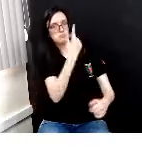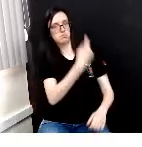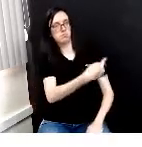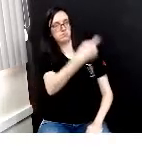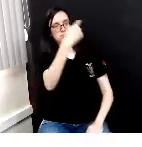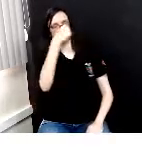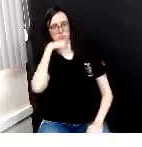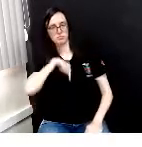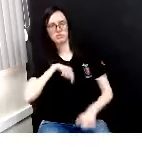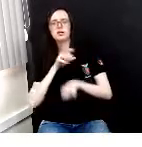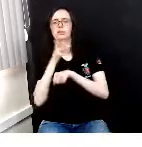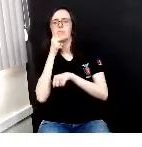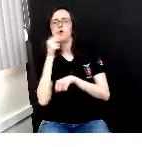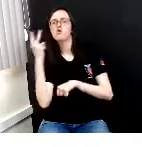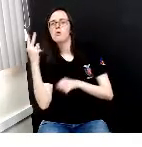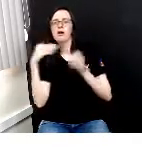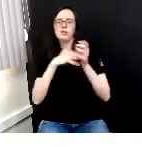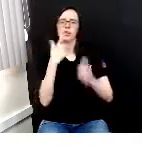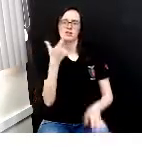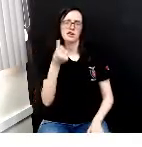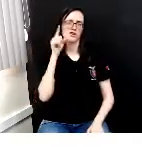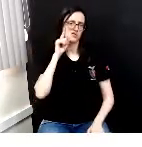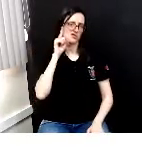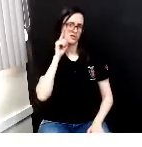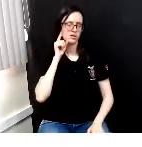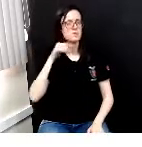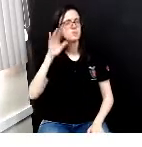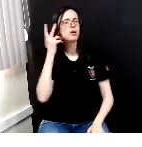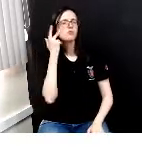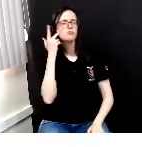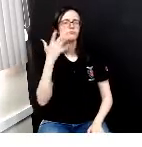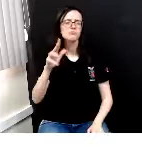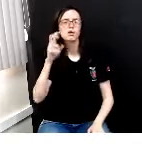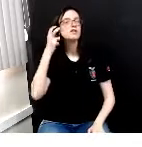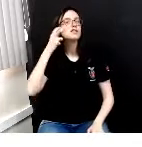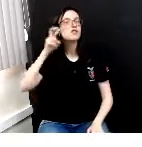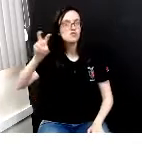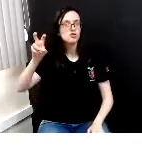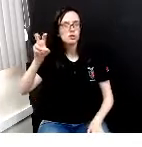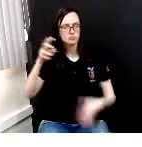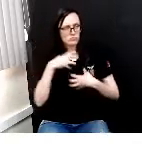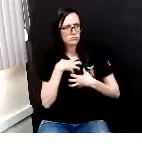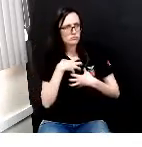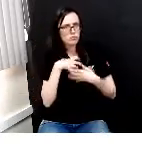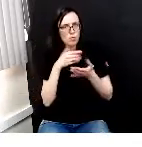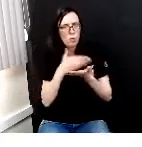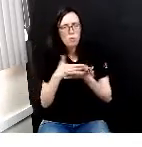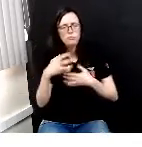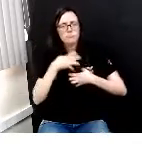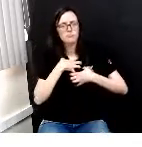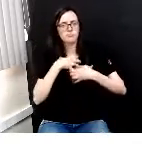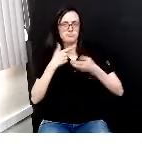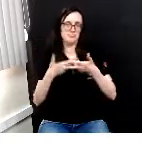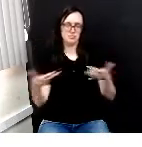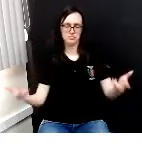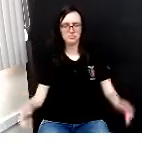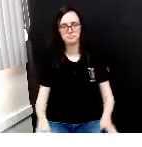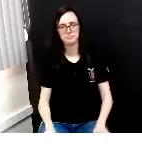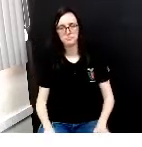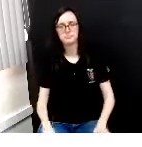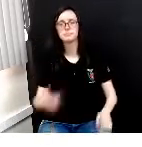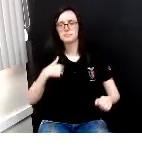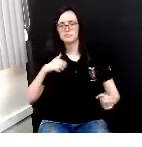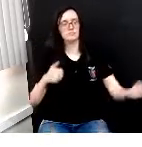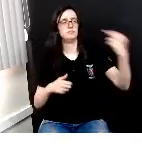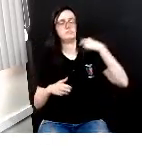a 16 dias, sendo que se é mais frequente em torno de 5 dias. Eu posso transmitir o coronavírus enquanto